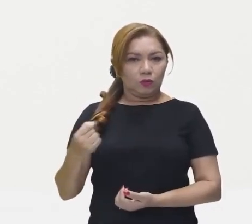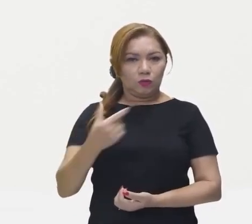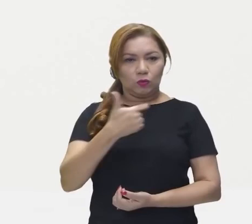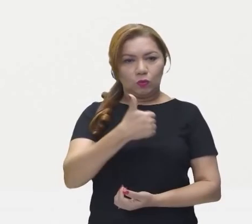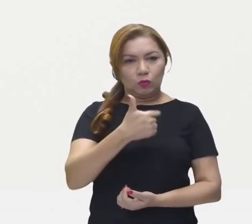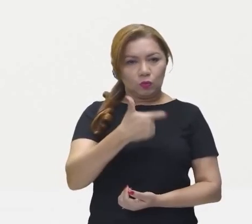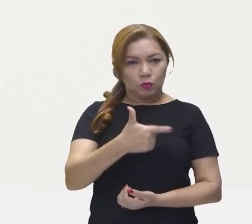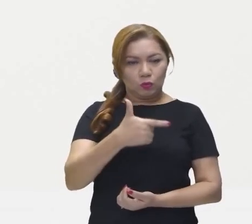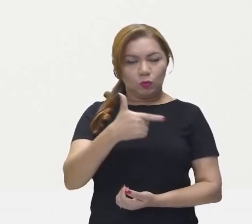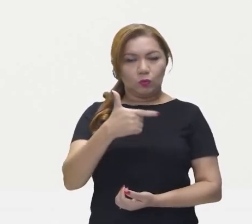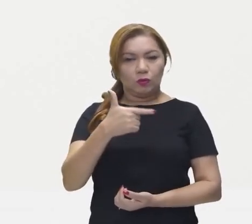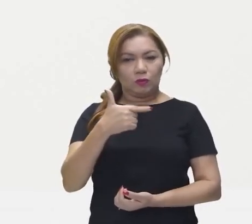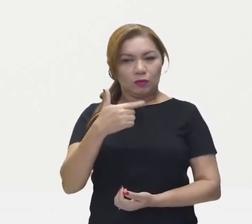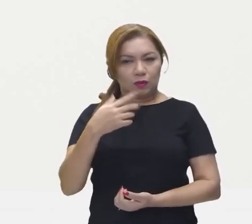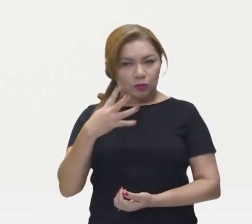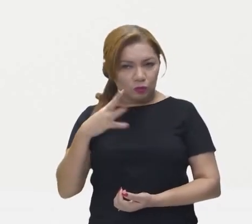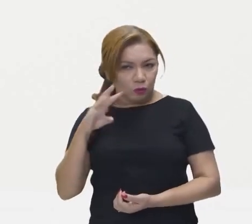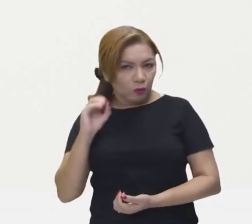240